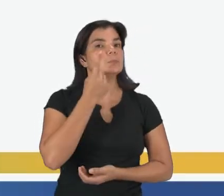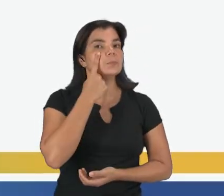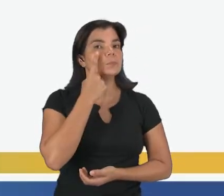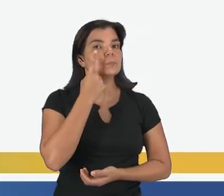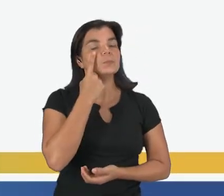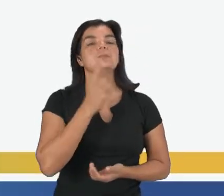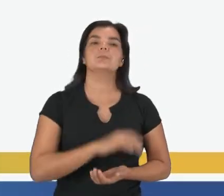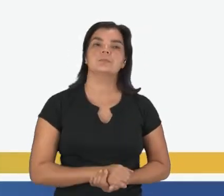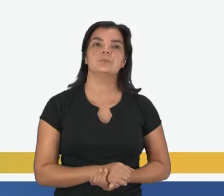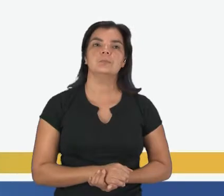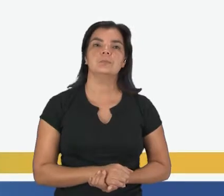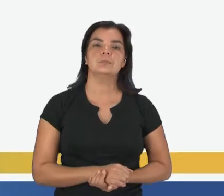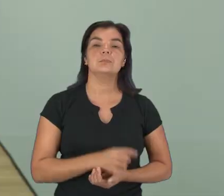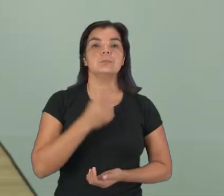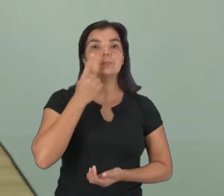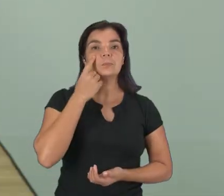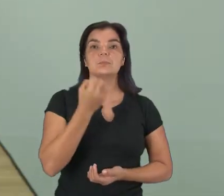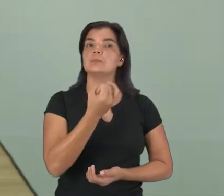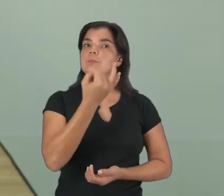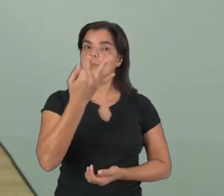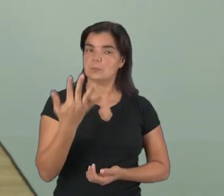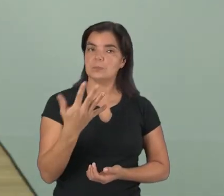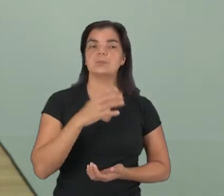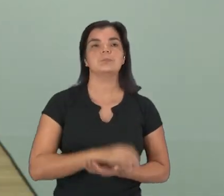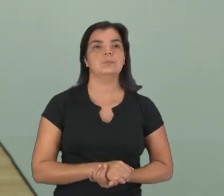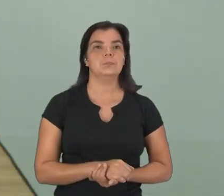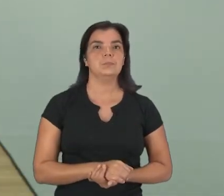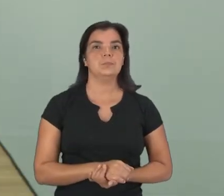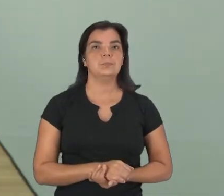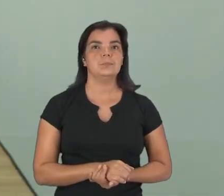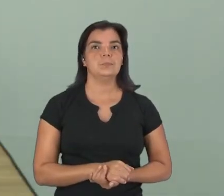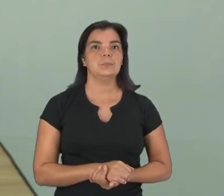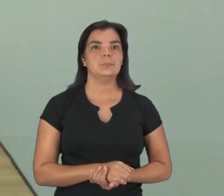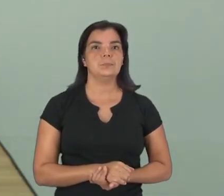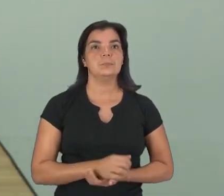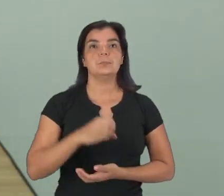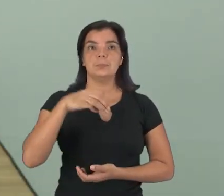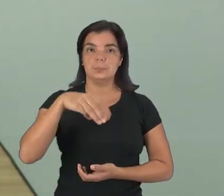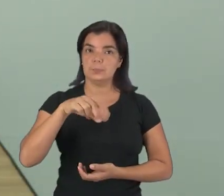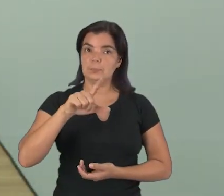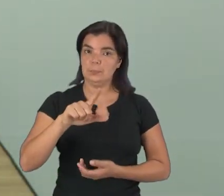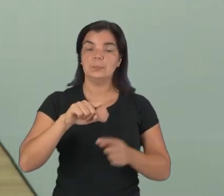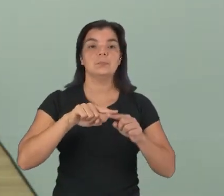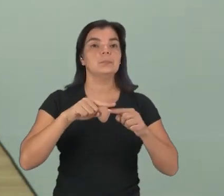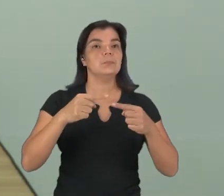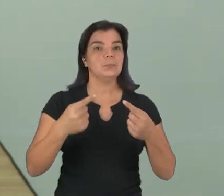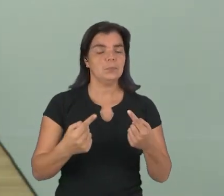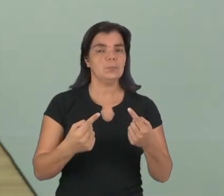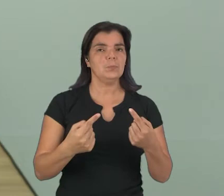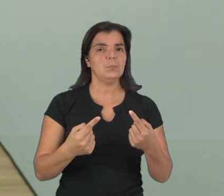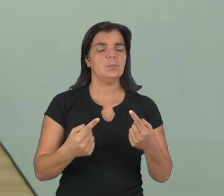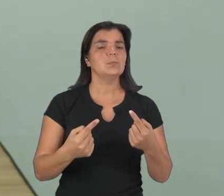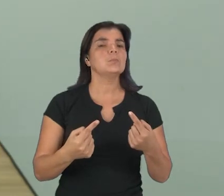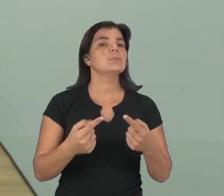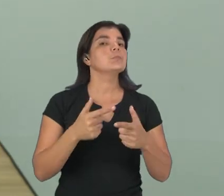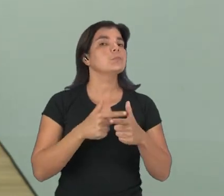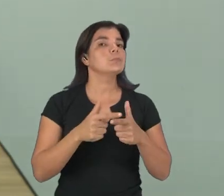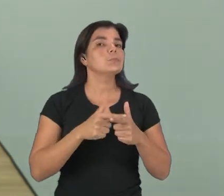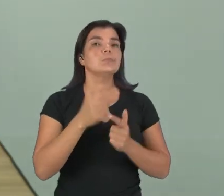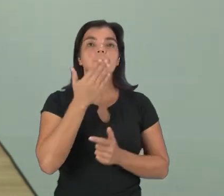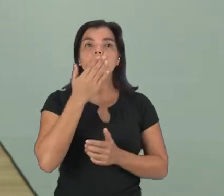só, eu descobri a quantidade em ml, mas o que o meu probleminha